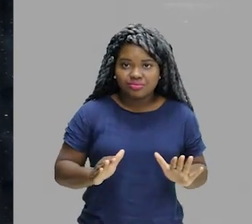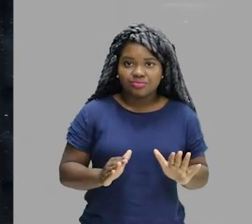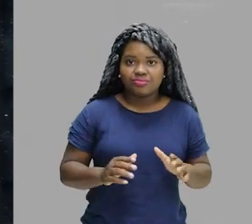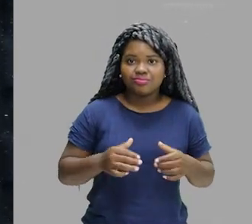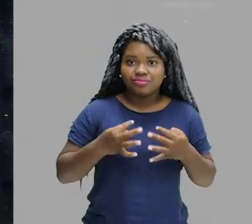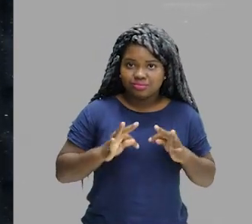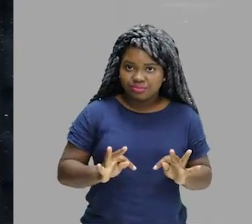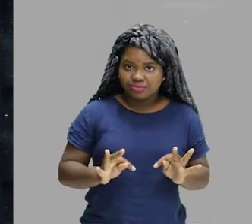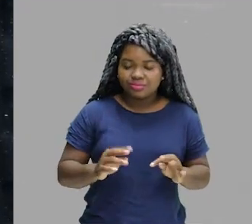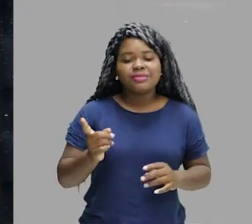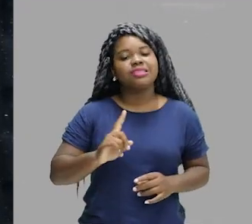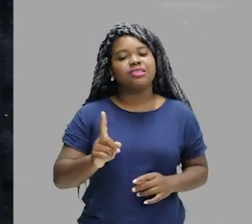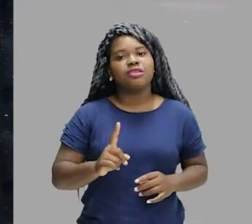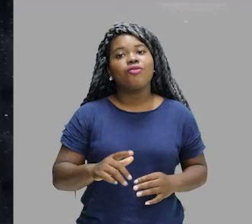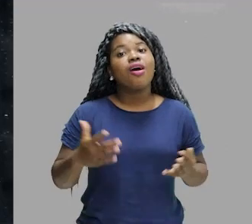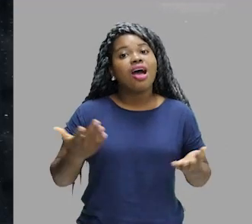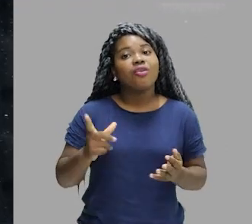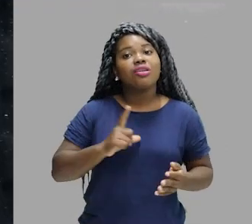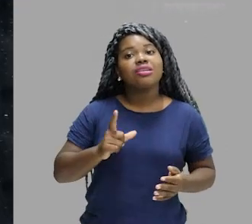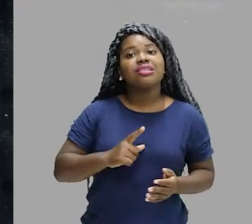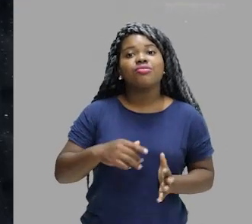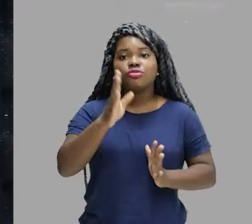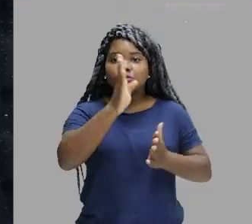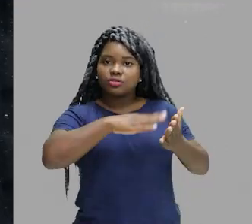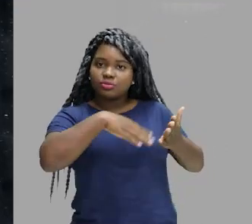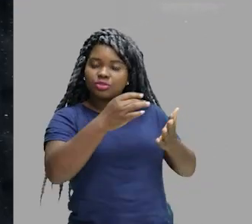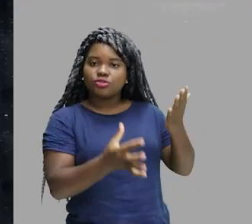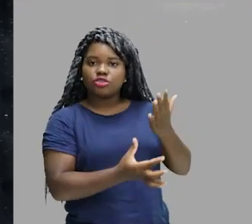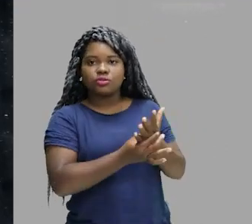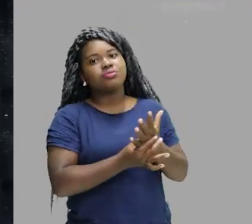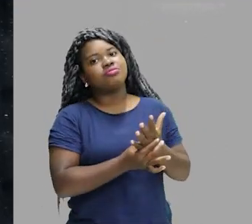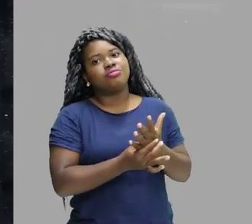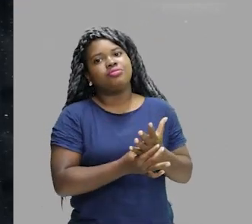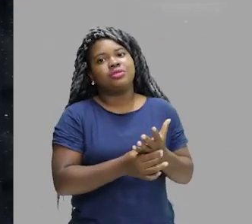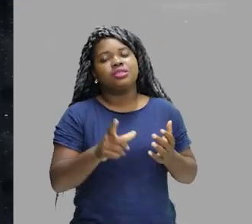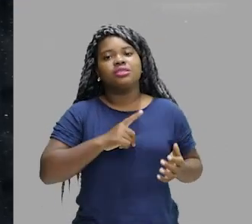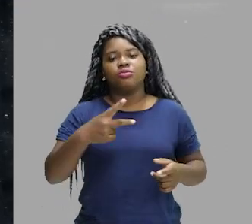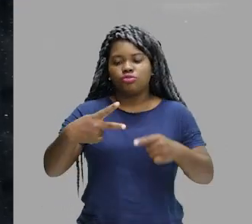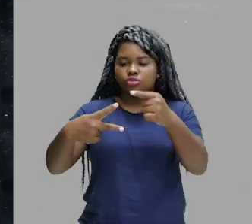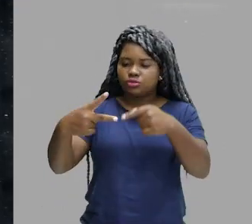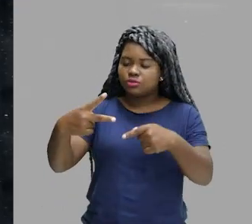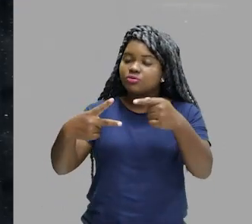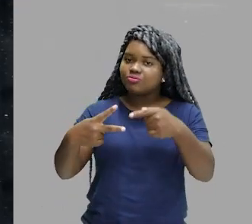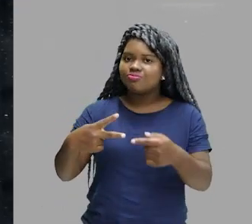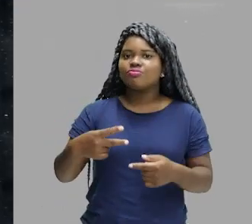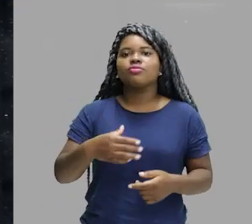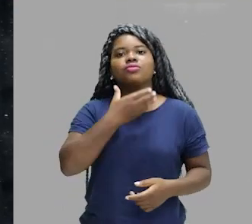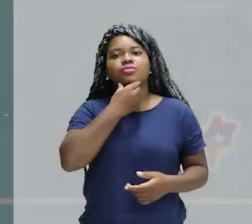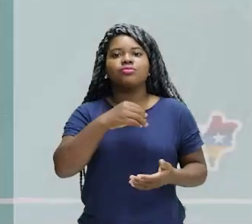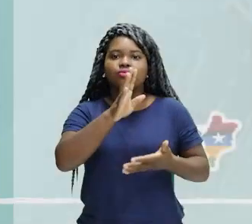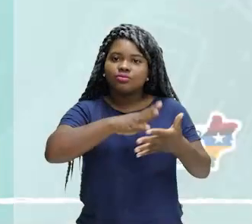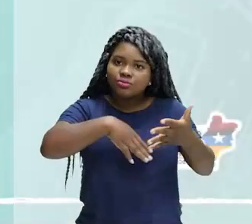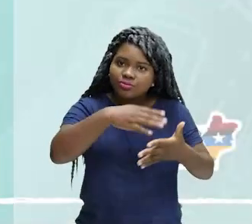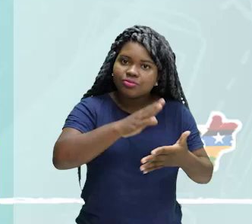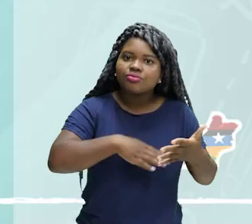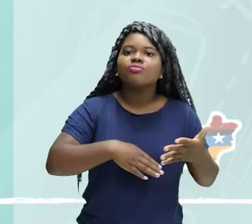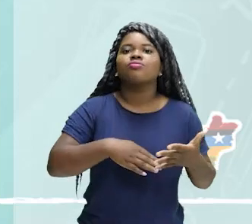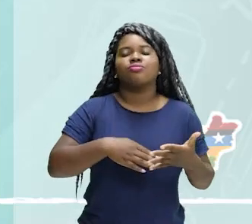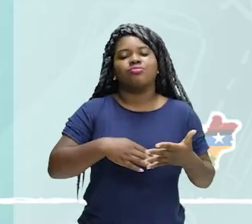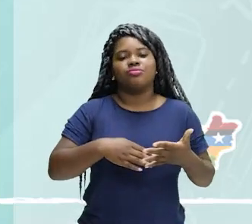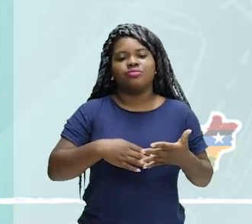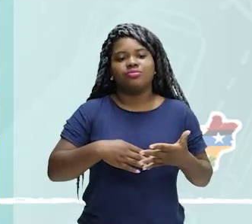de, oh, perdão, pintura realista, né? A gente vai falar de dois pintores em particular porque são muitos, né? Gustave Courbet